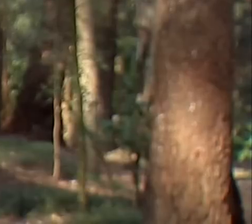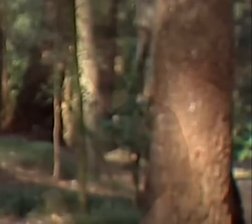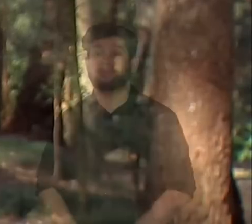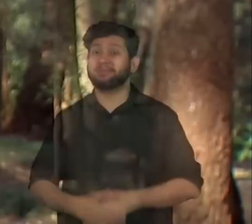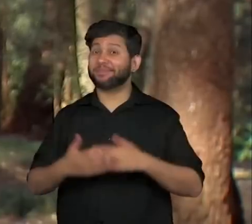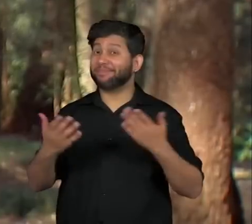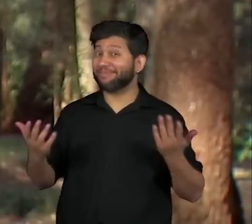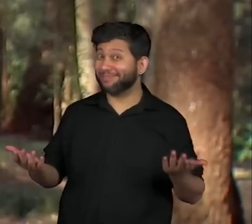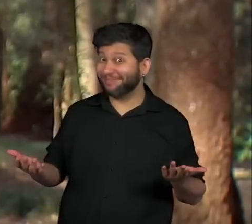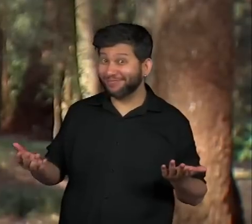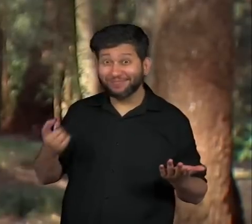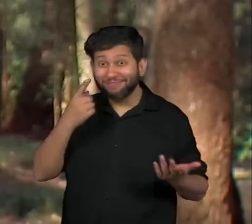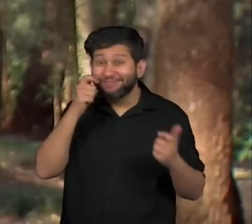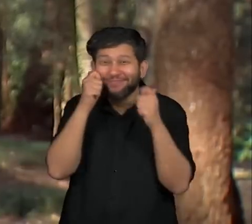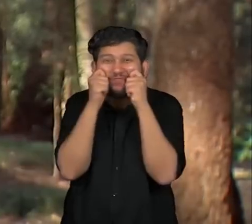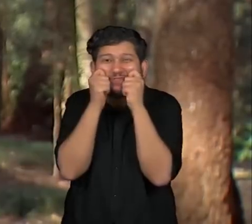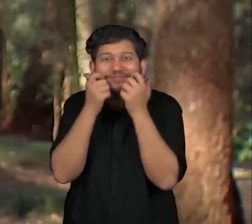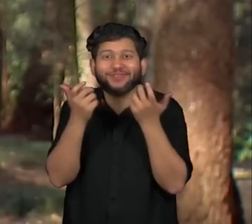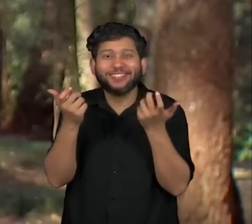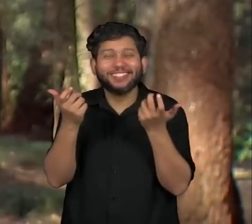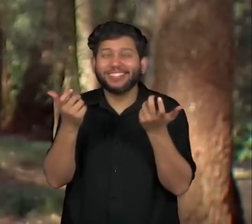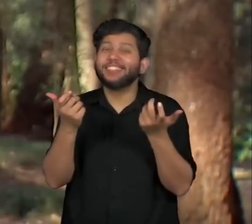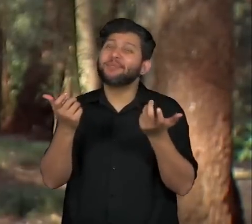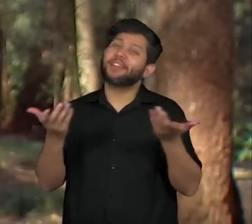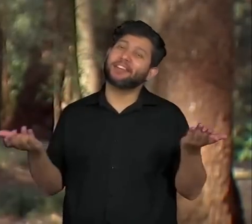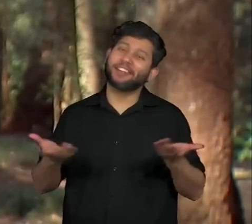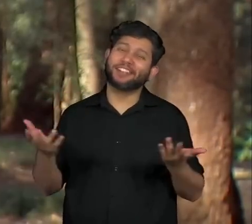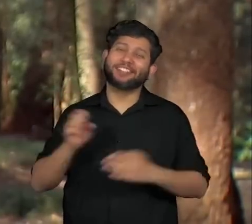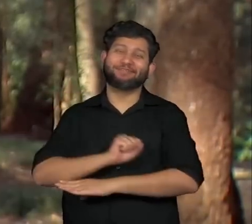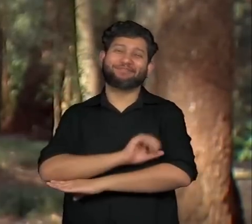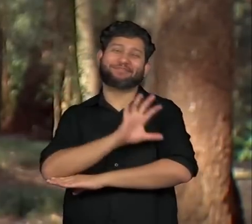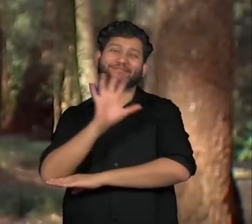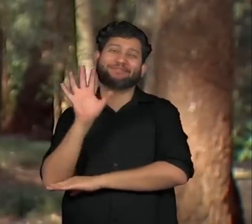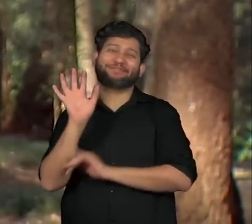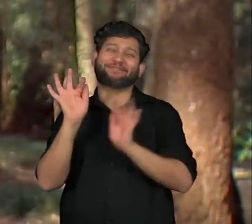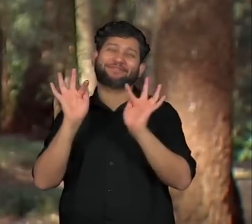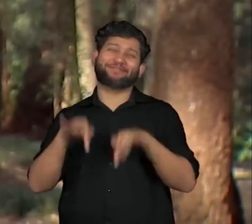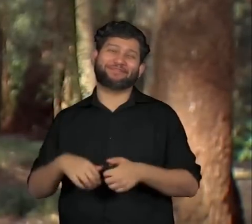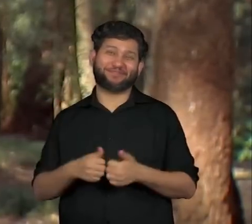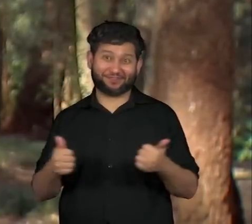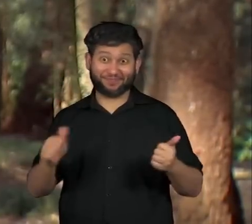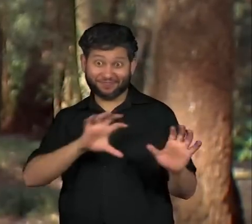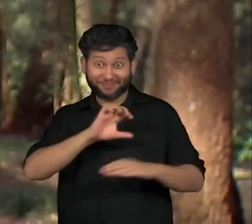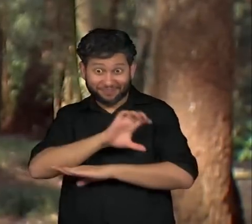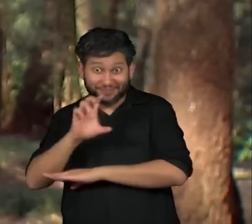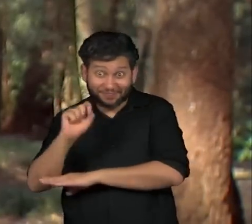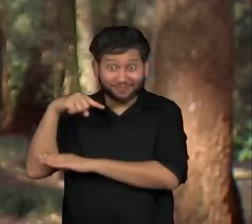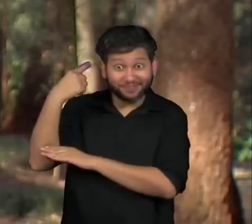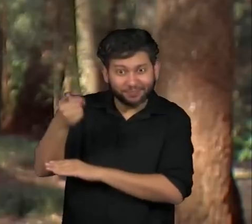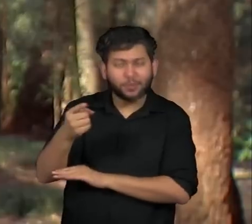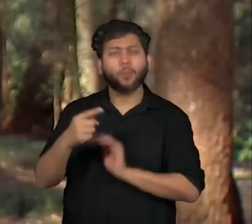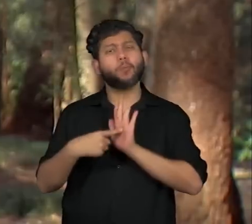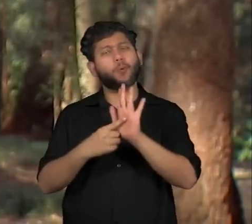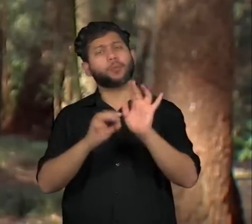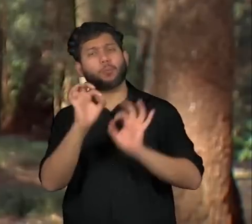Quem aguenta tanta fofura, né? E por hoje é só. No próximo Repórter Eco tem mais projetos,